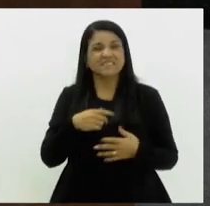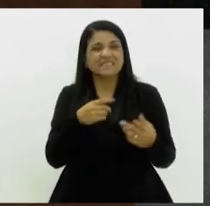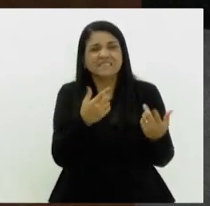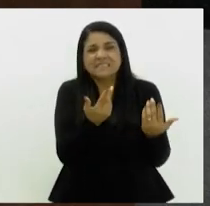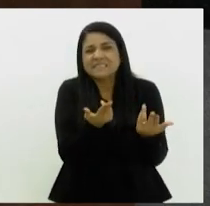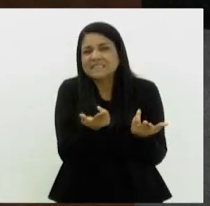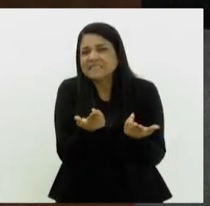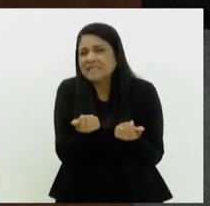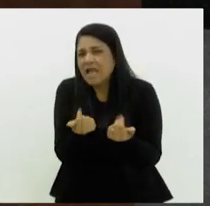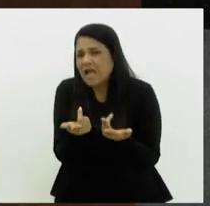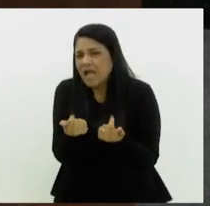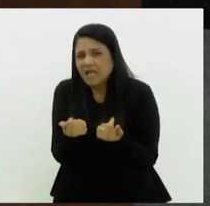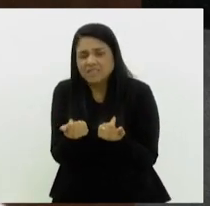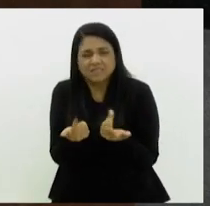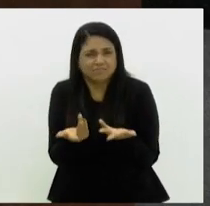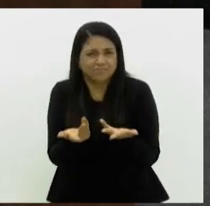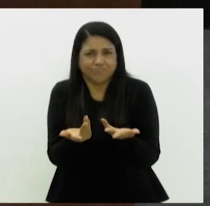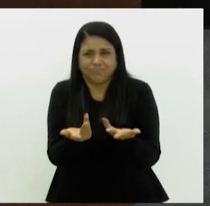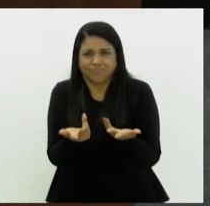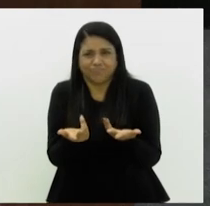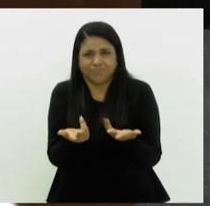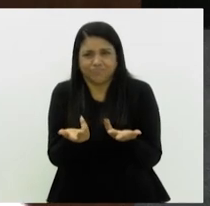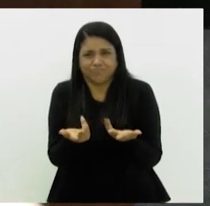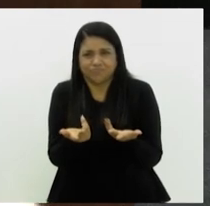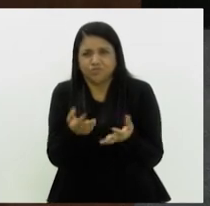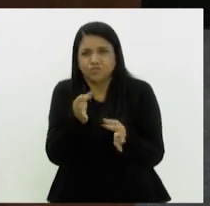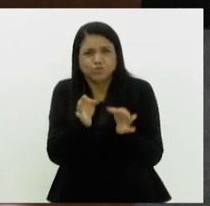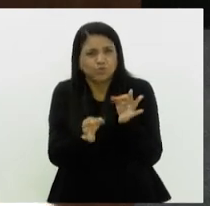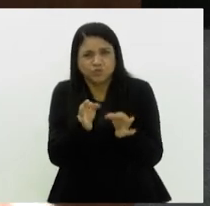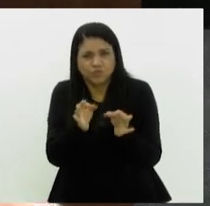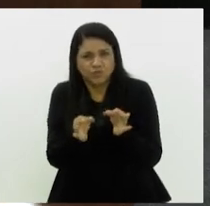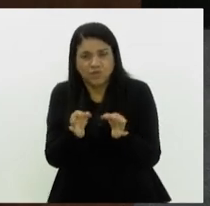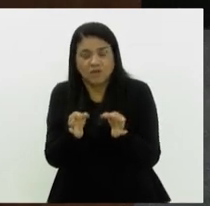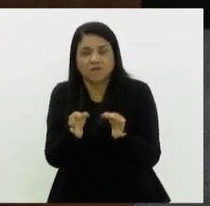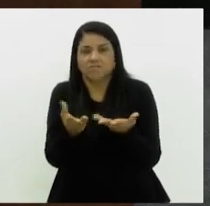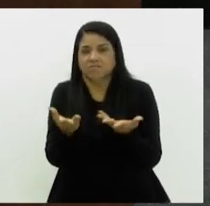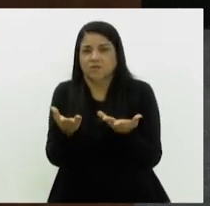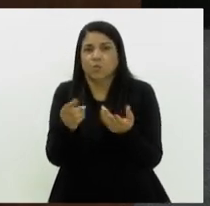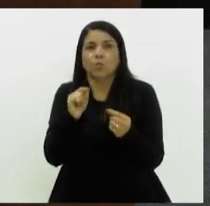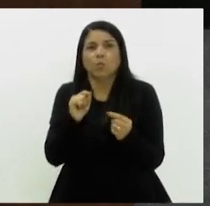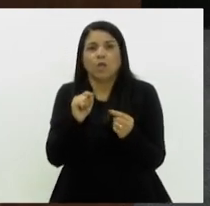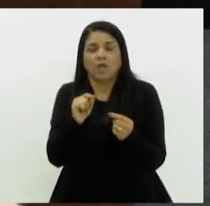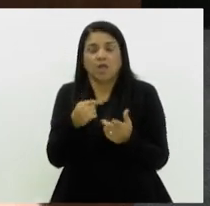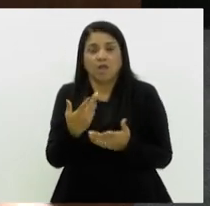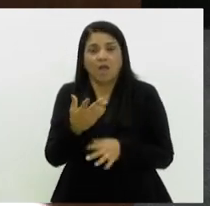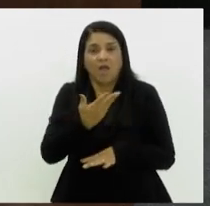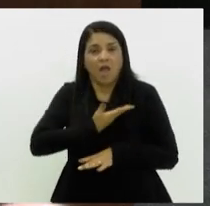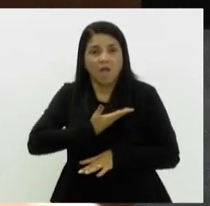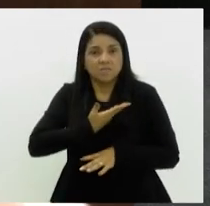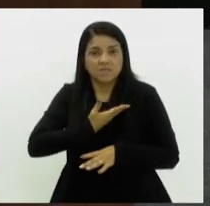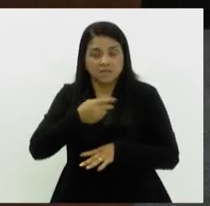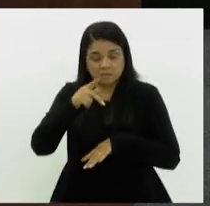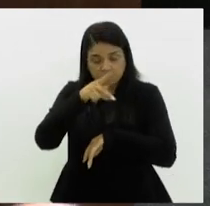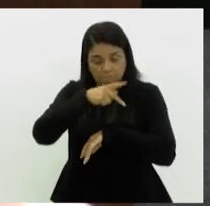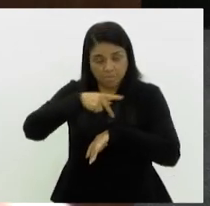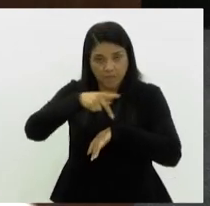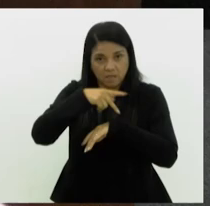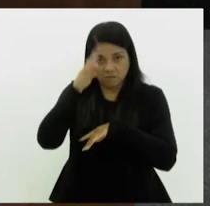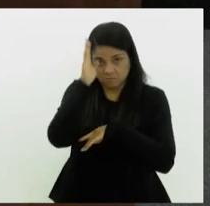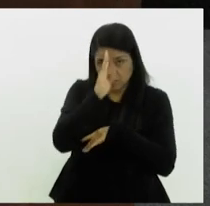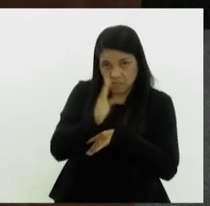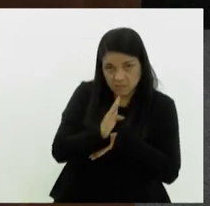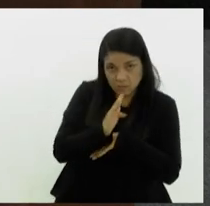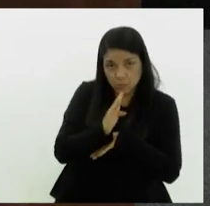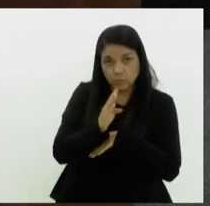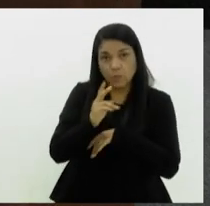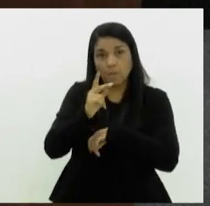que quem é a favor da amizade entre Brasil e Israel esteja compactuando